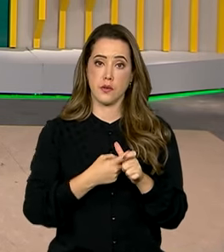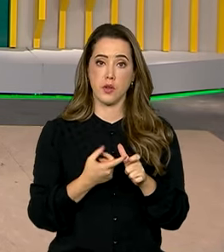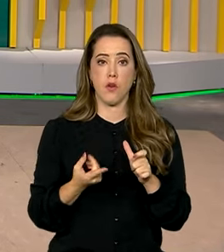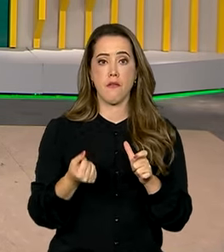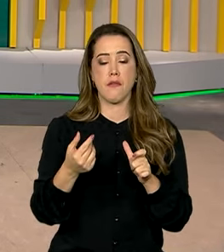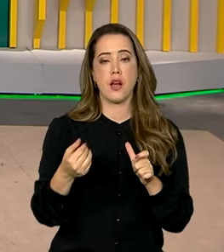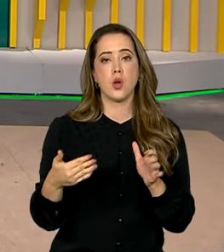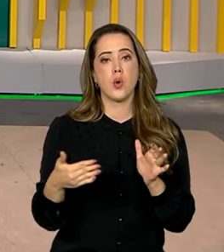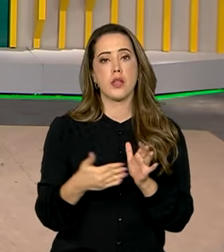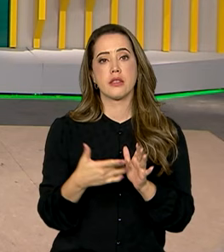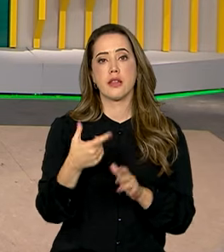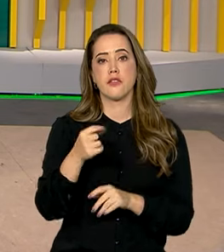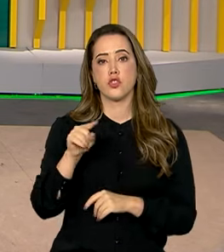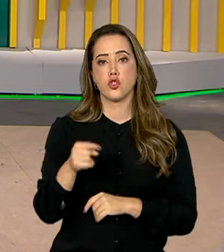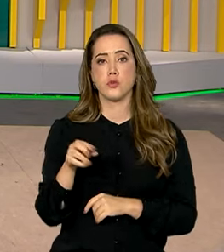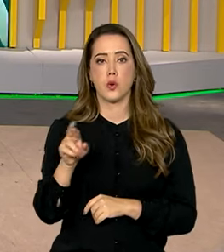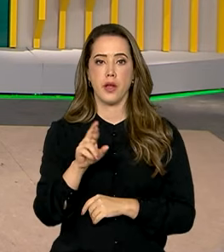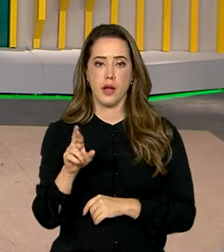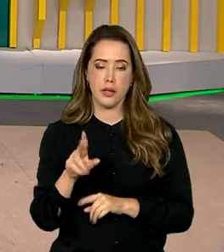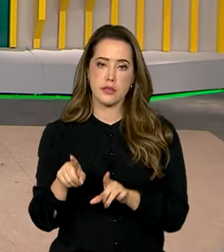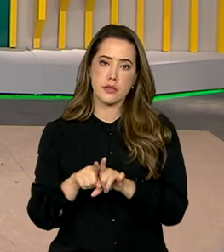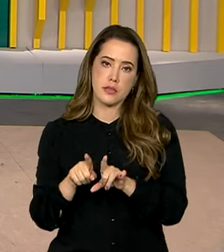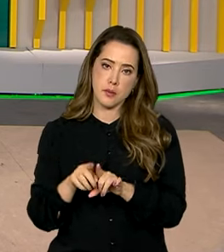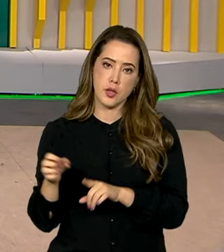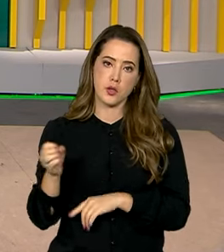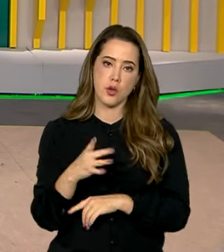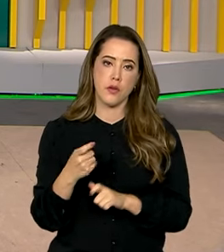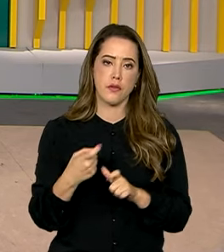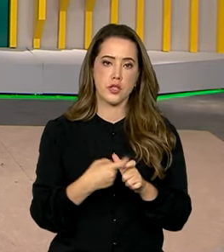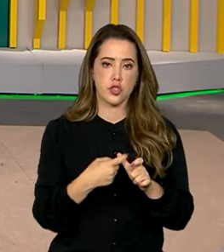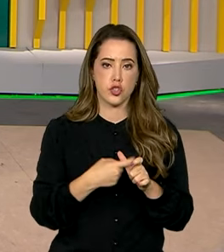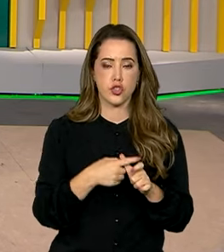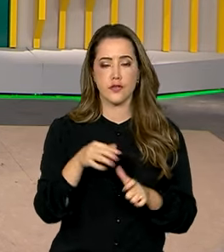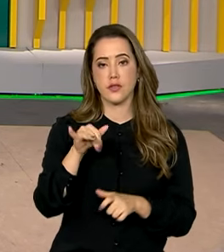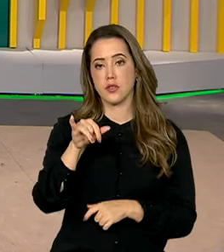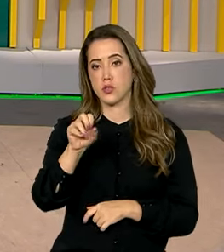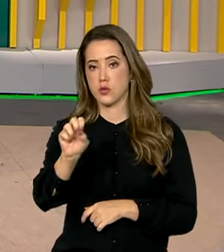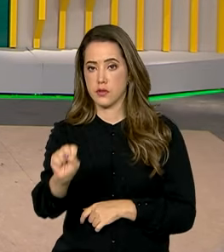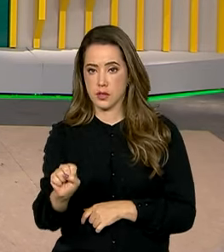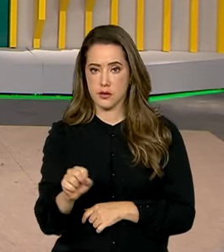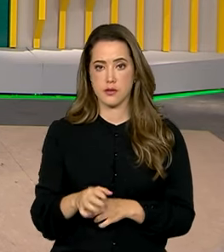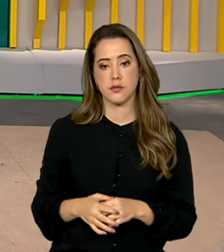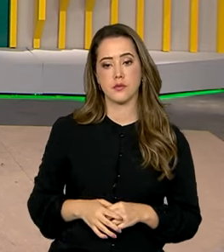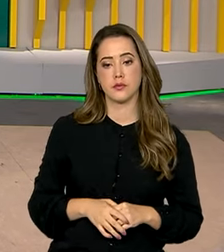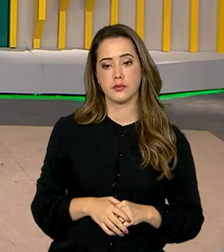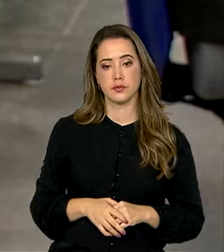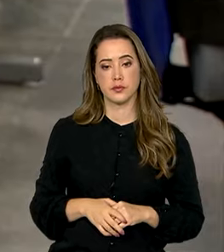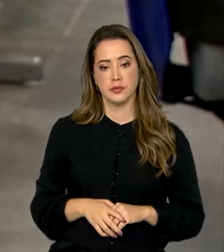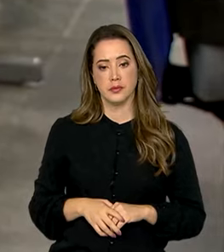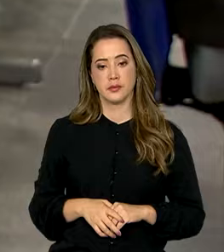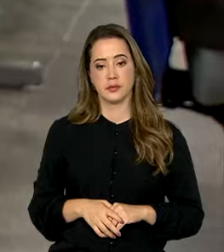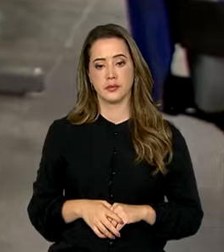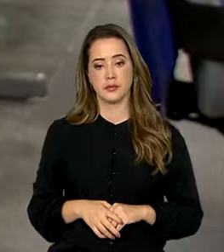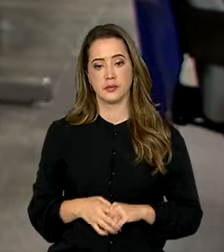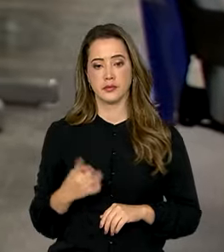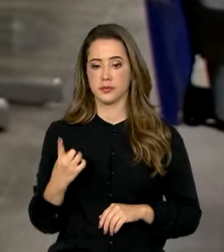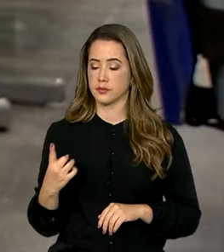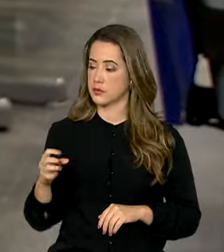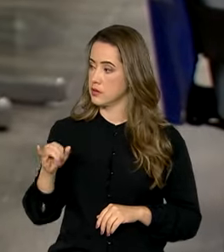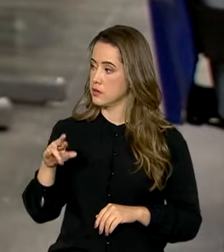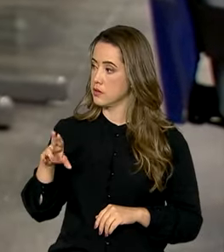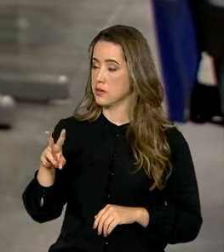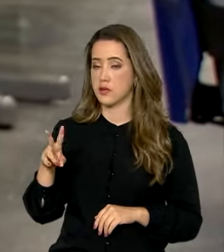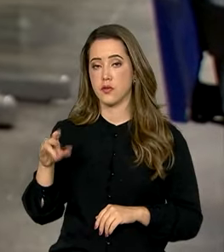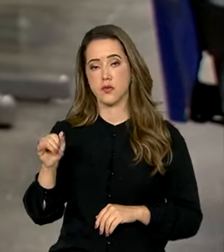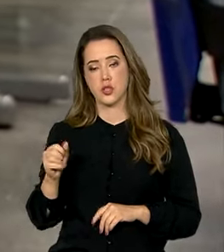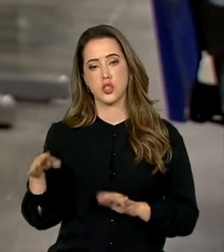de até R$ 20 mil, além de incluir dívidas do financiamento estudantil, o FIES. Silvia chegou